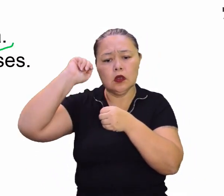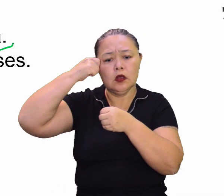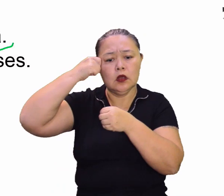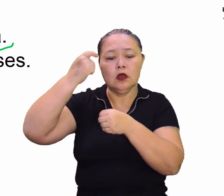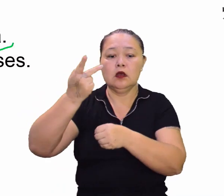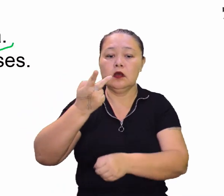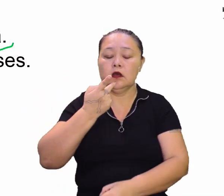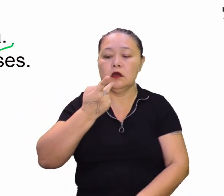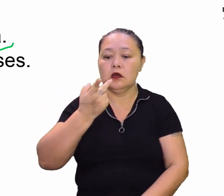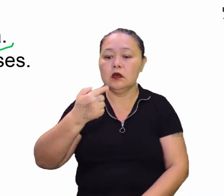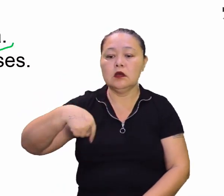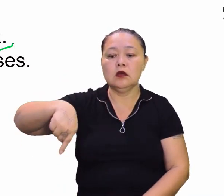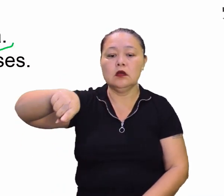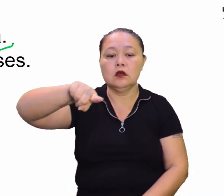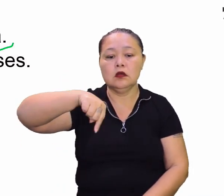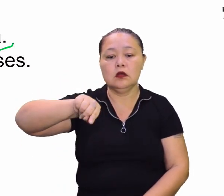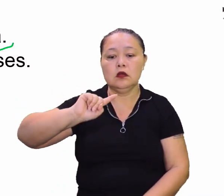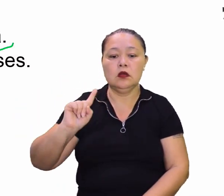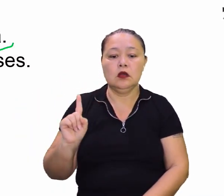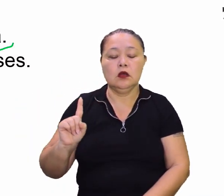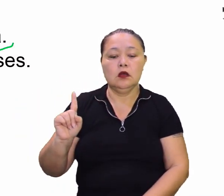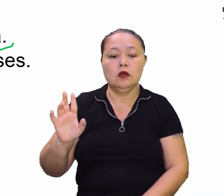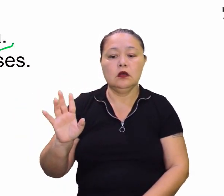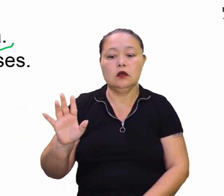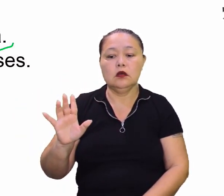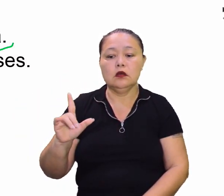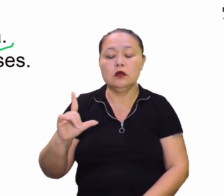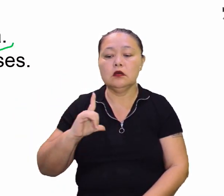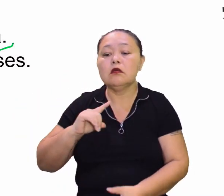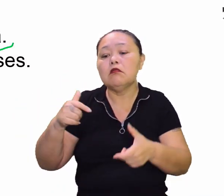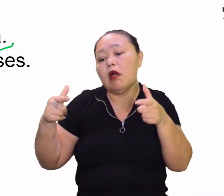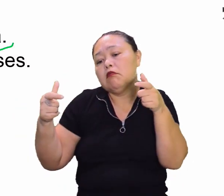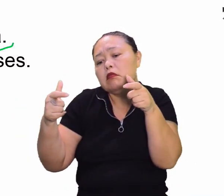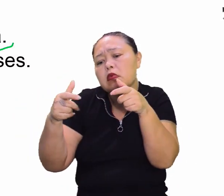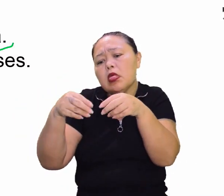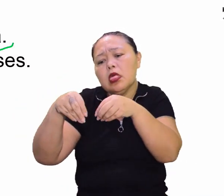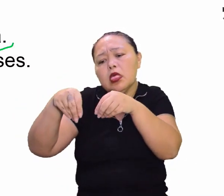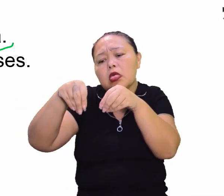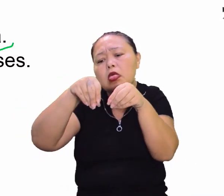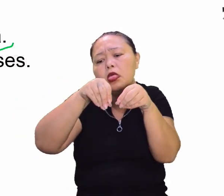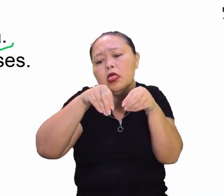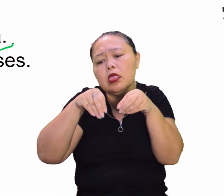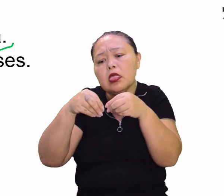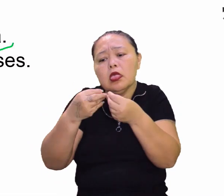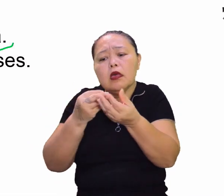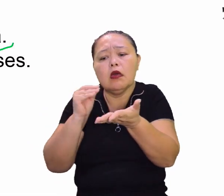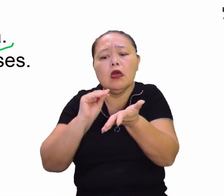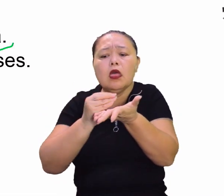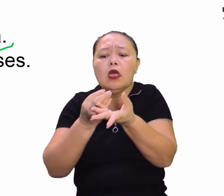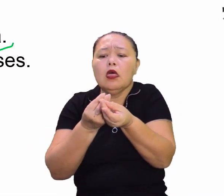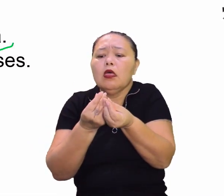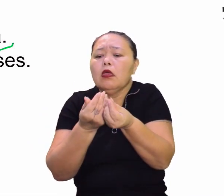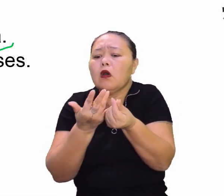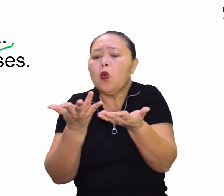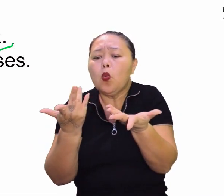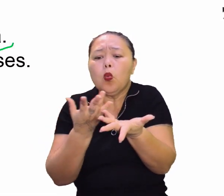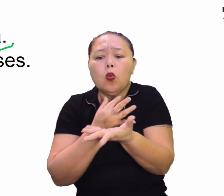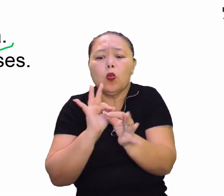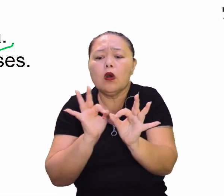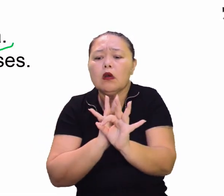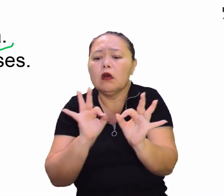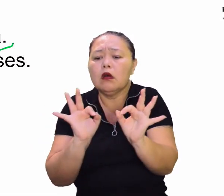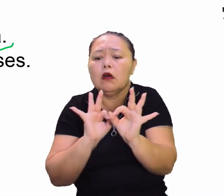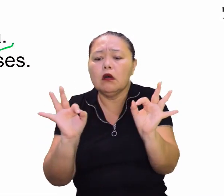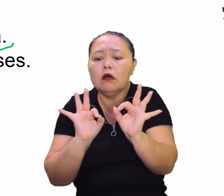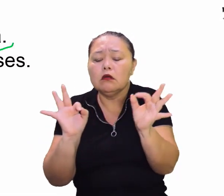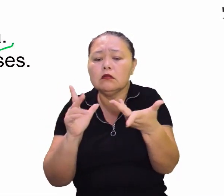Nós falamos para vocês que tem um pequeno território, tem escassos ou quase que nulo